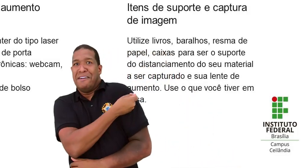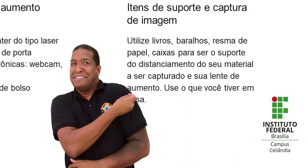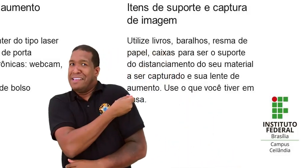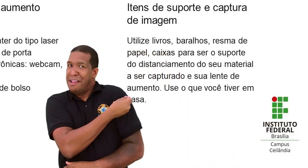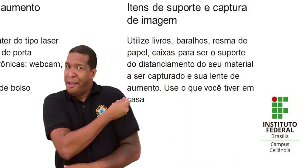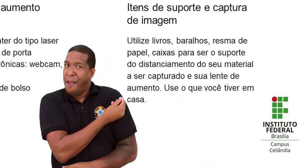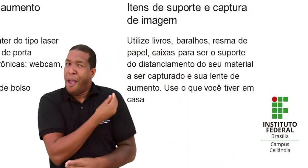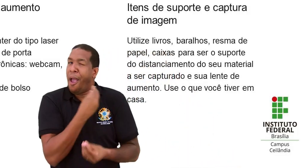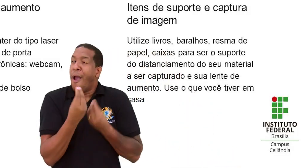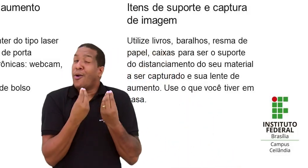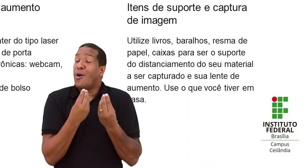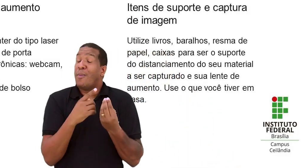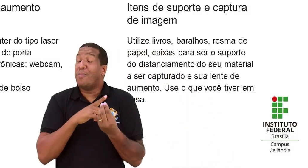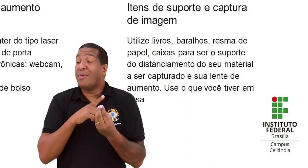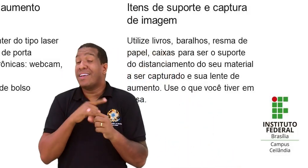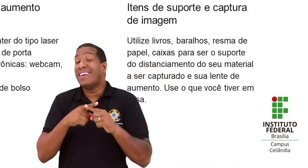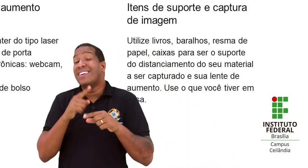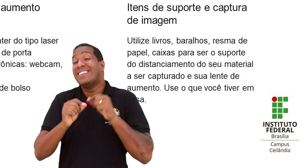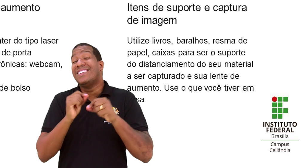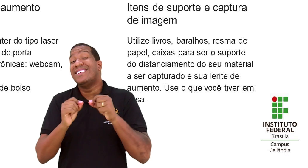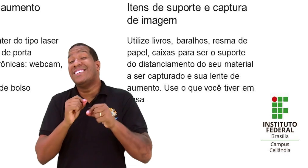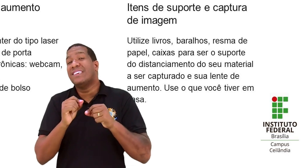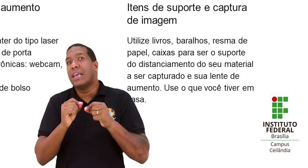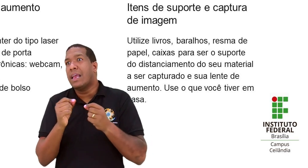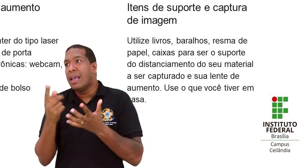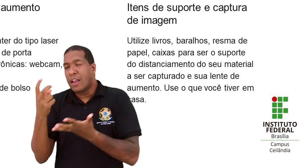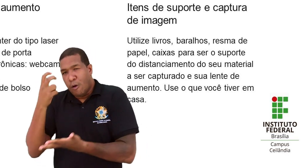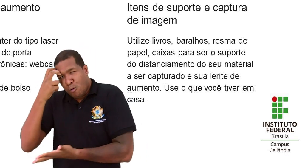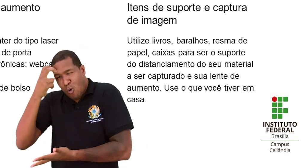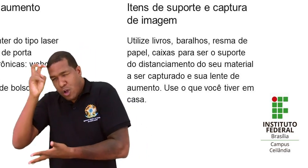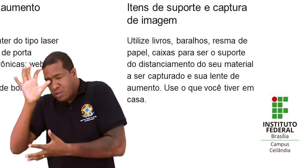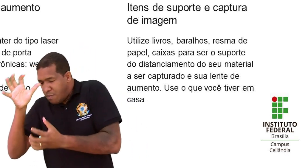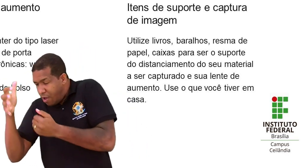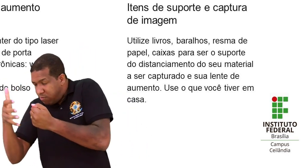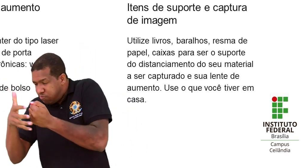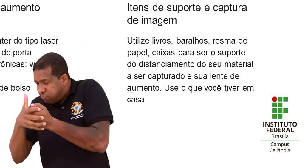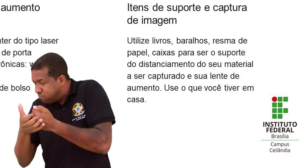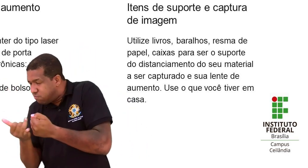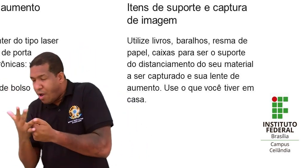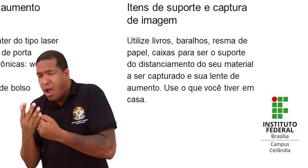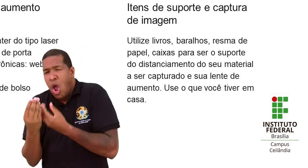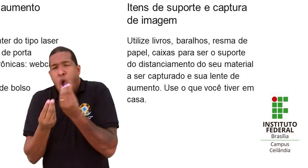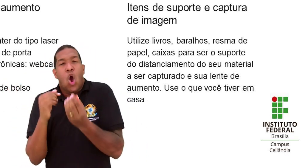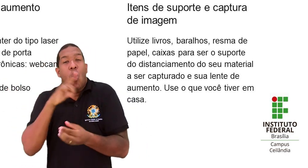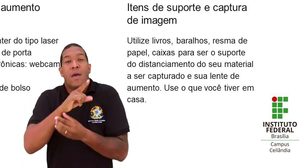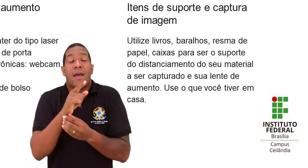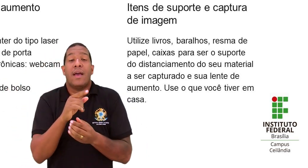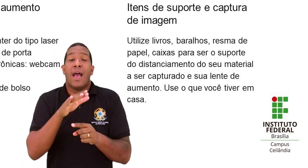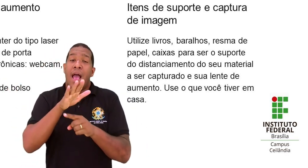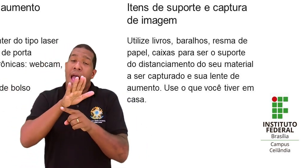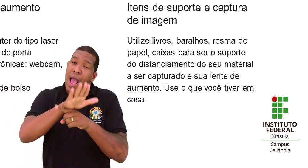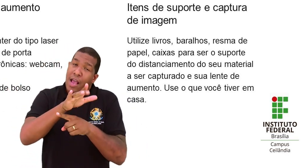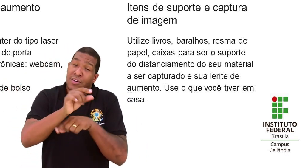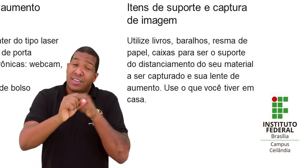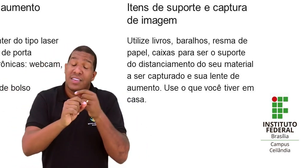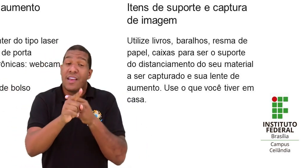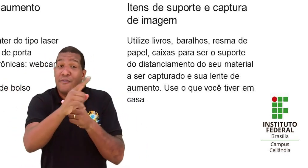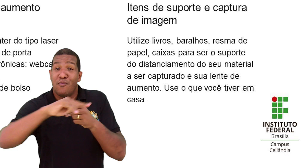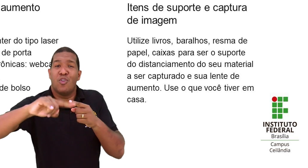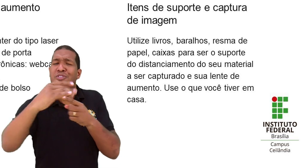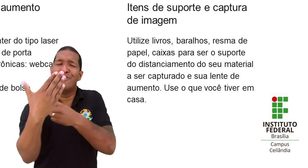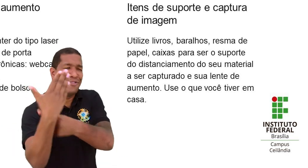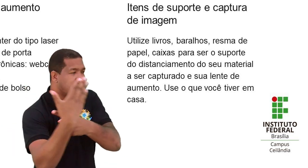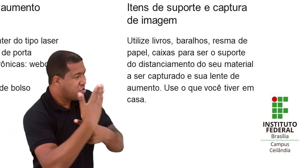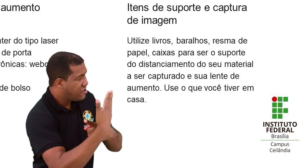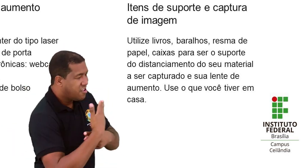do acúmulo de conhecimentos. Esse acúmulo de conhecimentos só é possível com a ajuda de vocês todos, que um dia também se